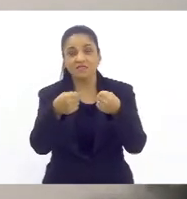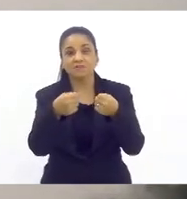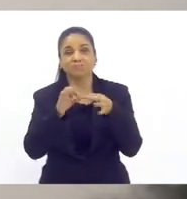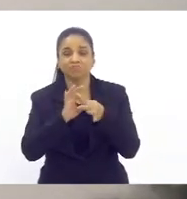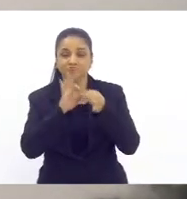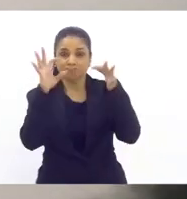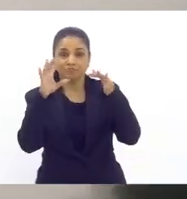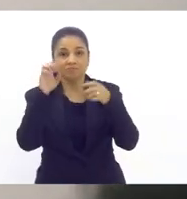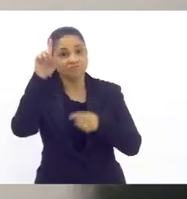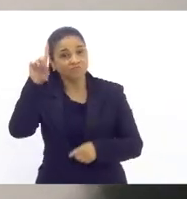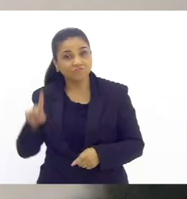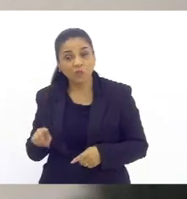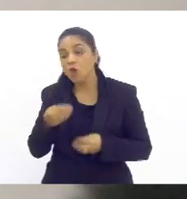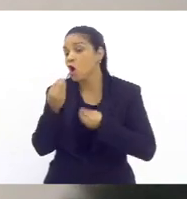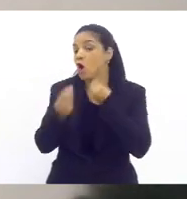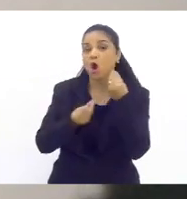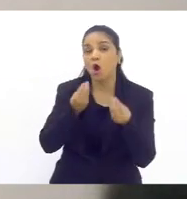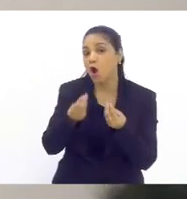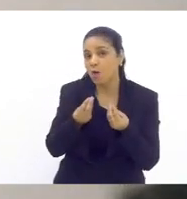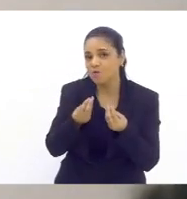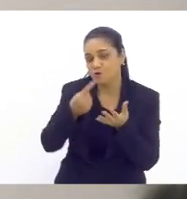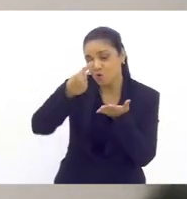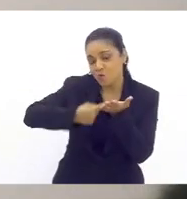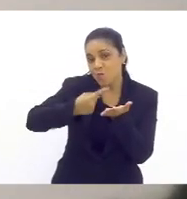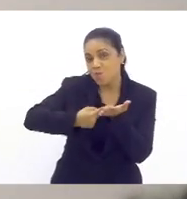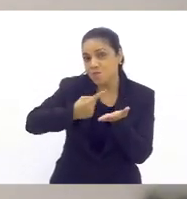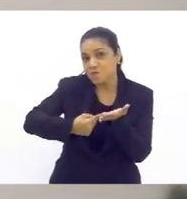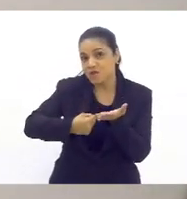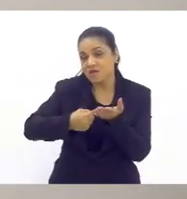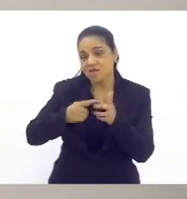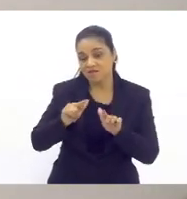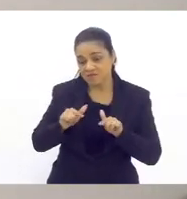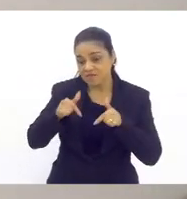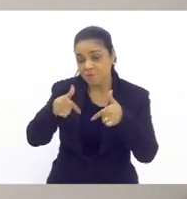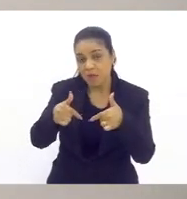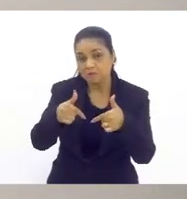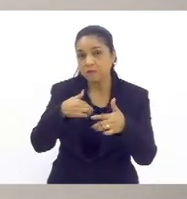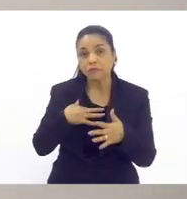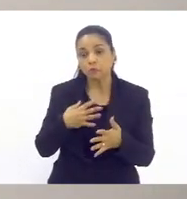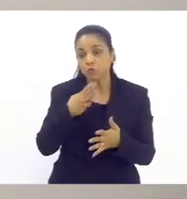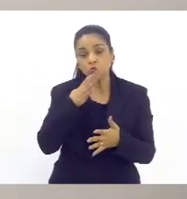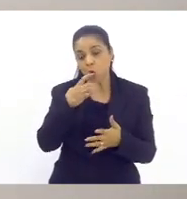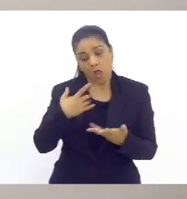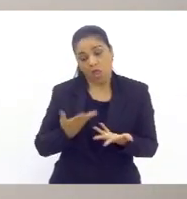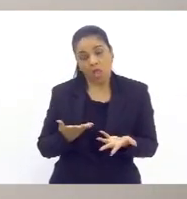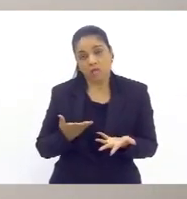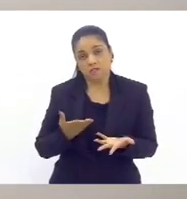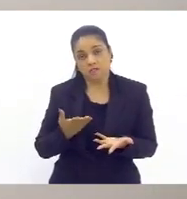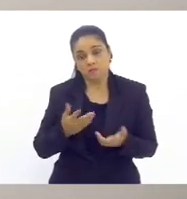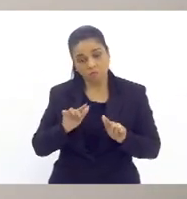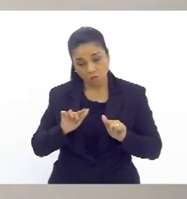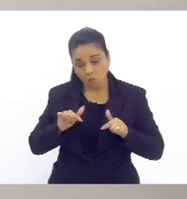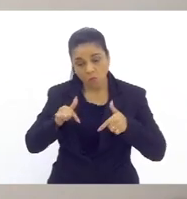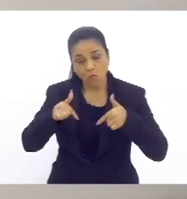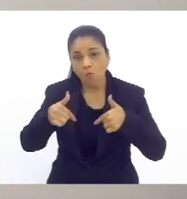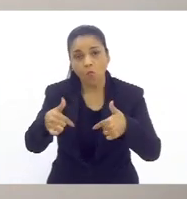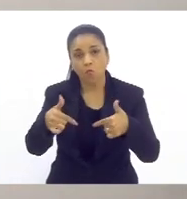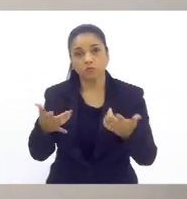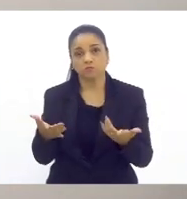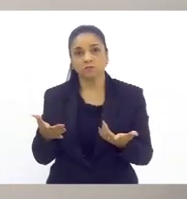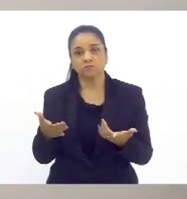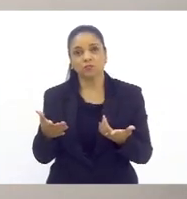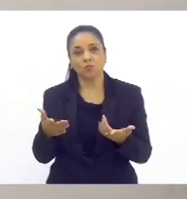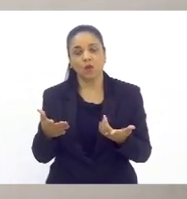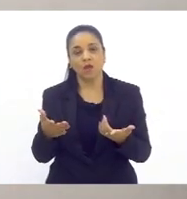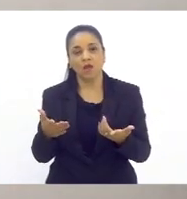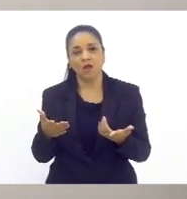faremos essa cum essa missão sem que nos reconheçamos racistas não atuemos de uma forma que